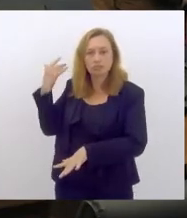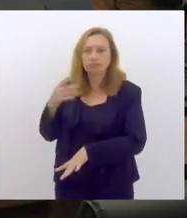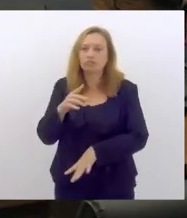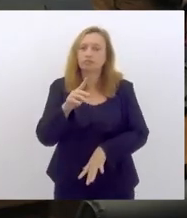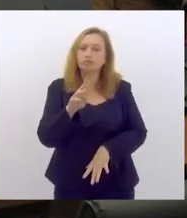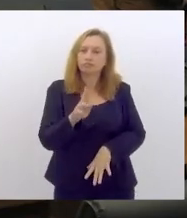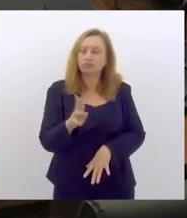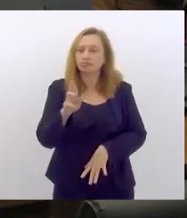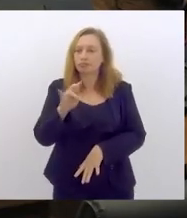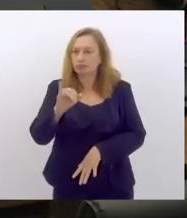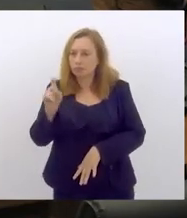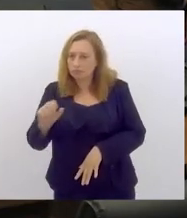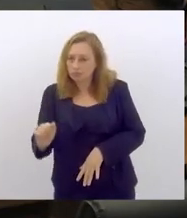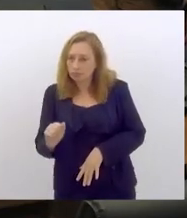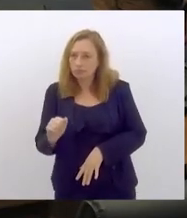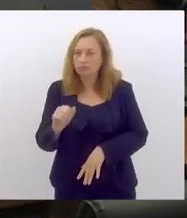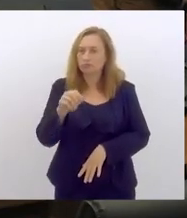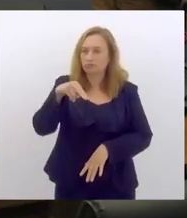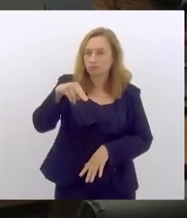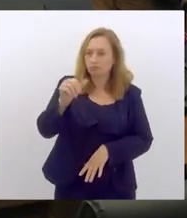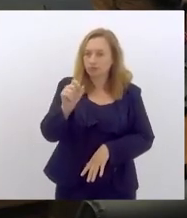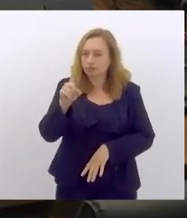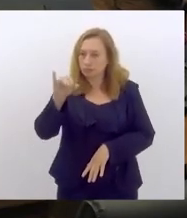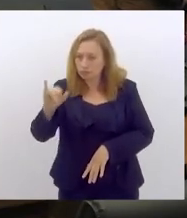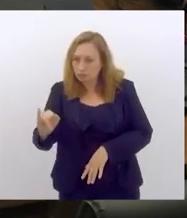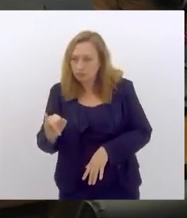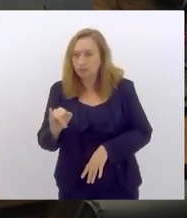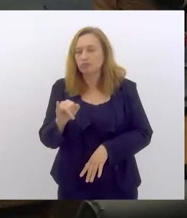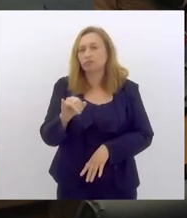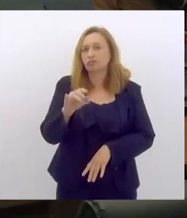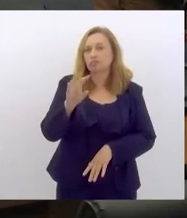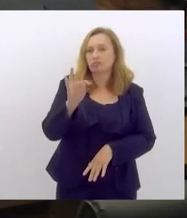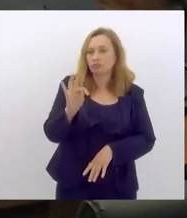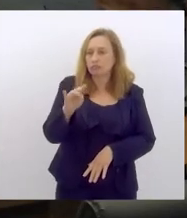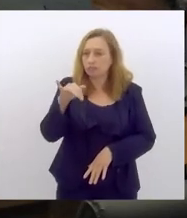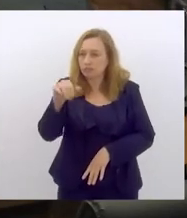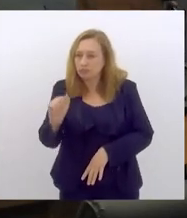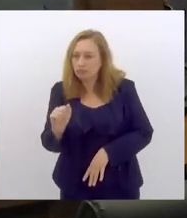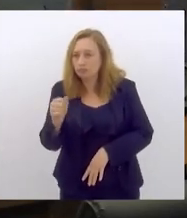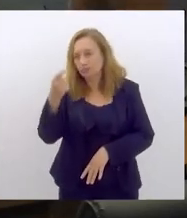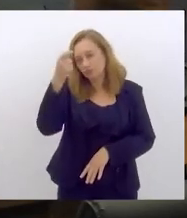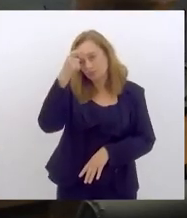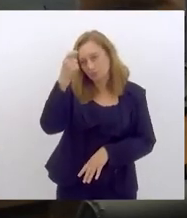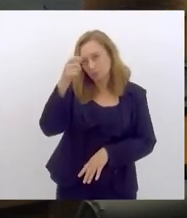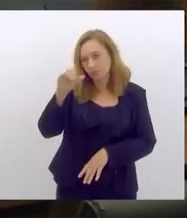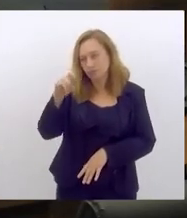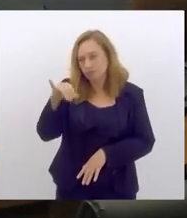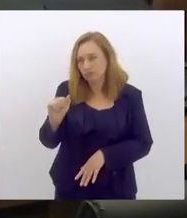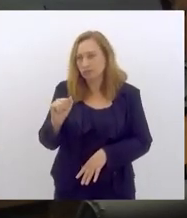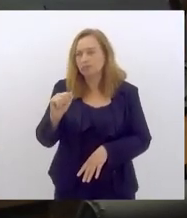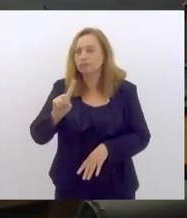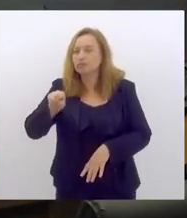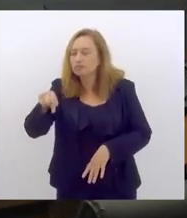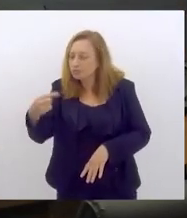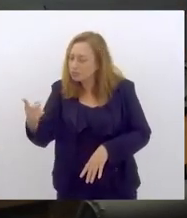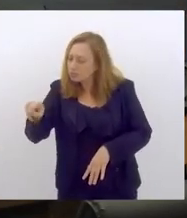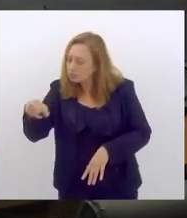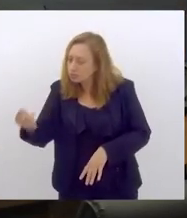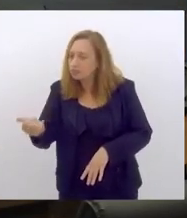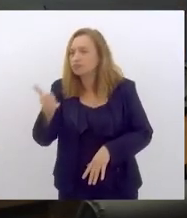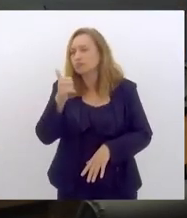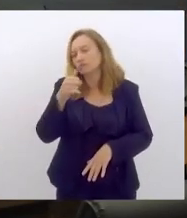Darcy, Maria Ieda Linhares, Lia Faria, Tatiana Memória, Ana Galego, tanta gente, Lúcia Veloso, tanta gente